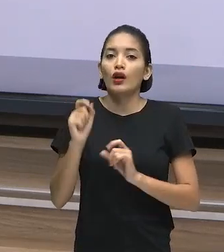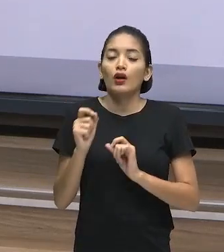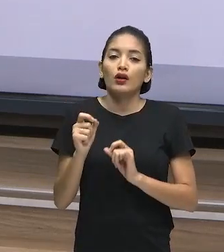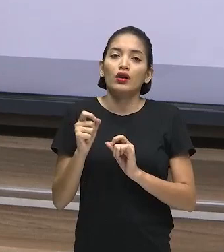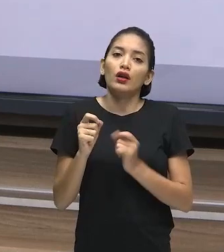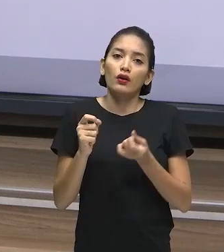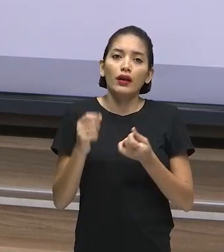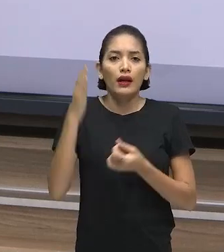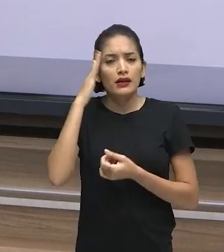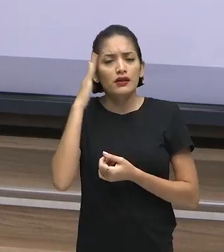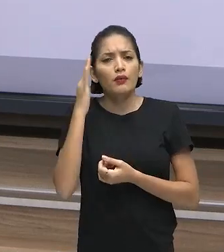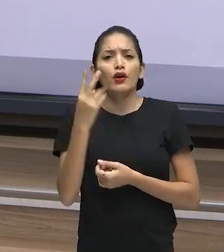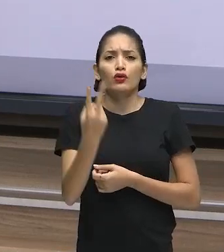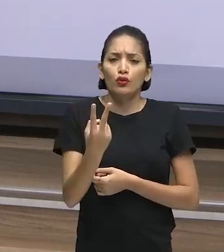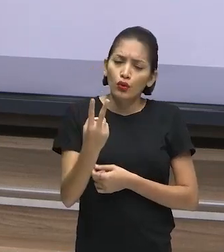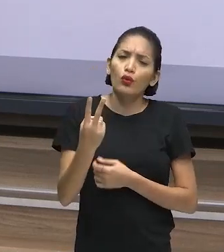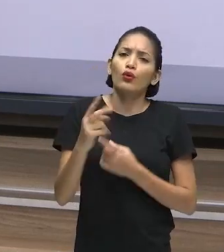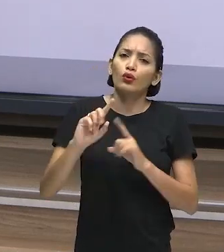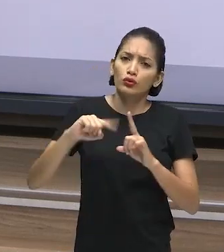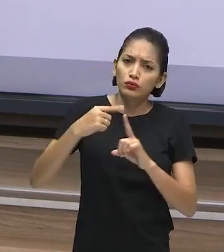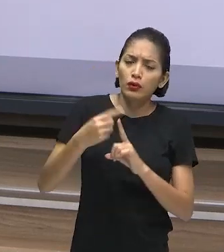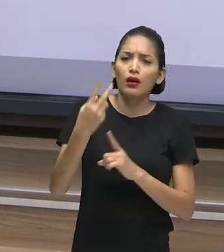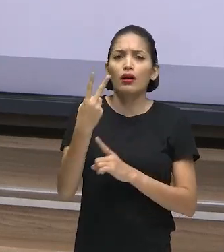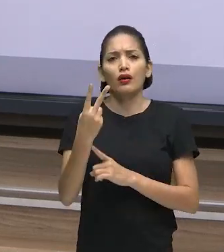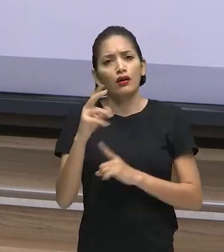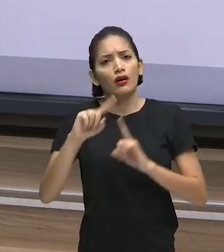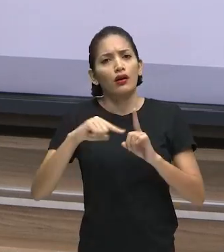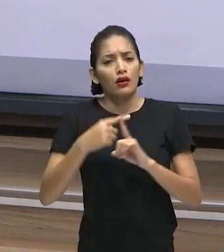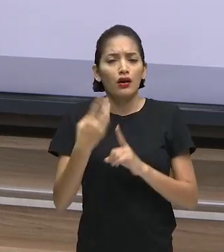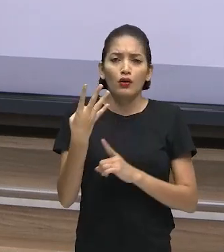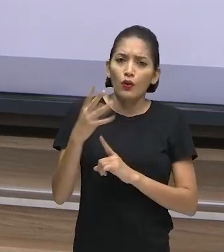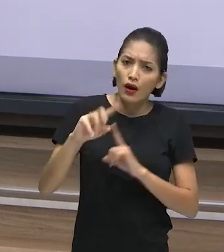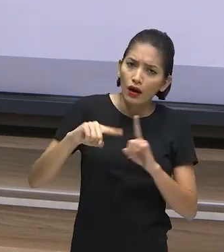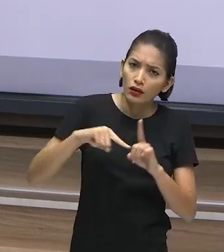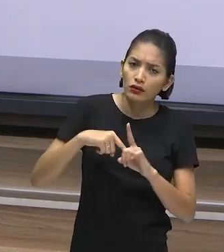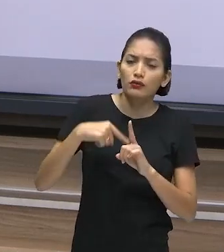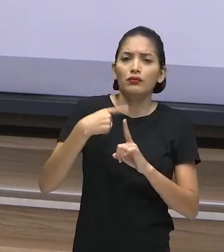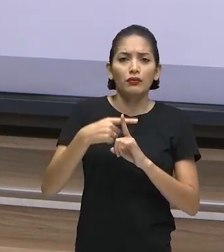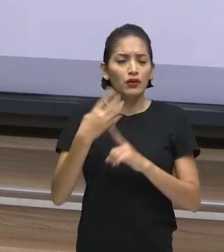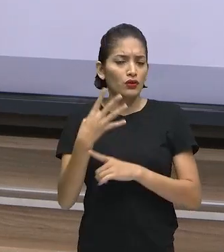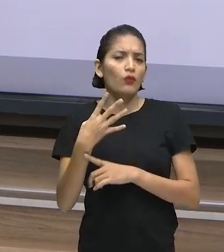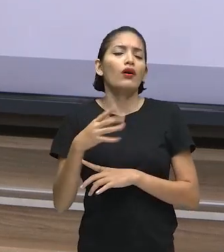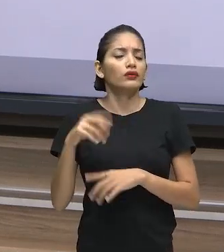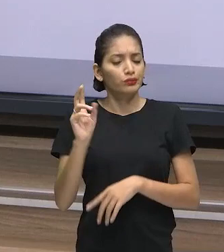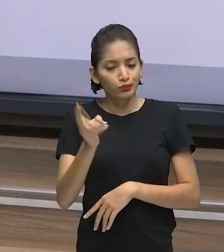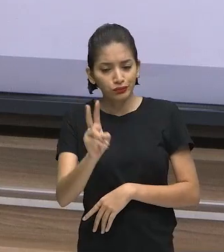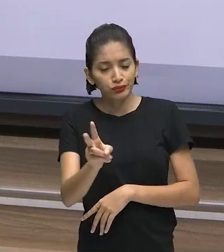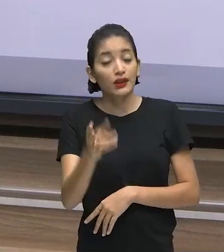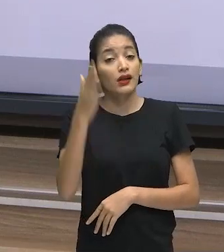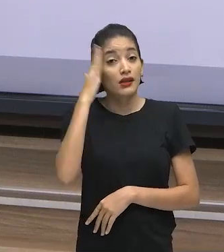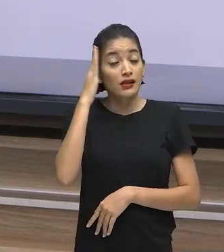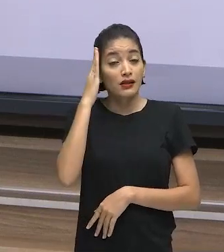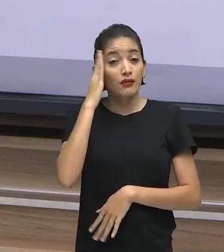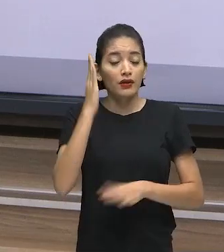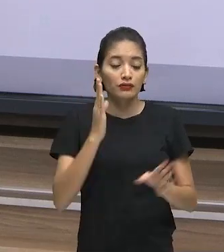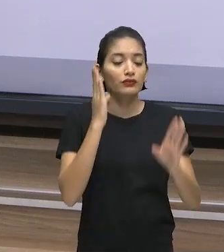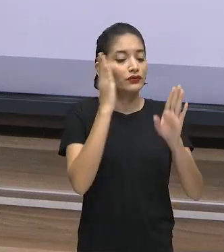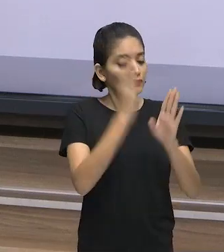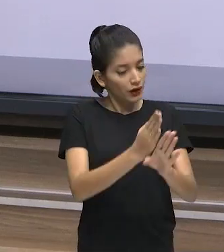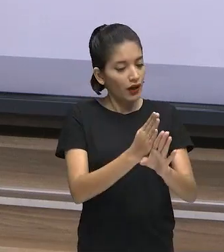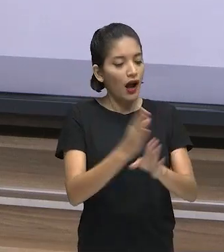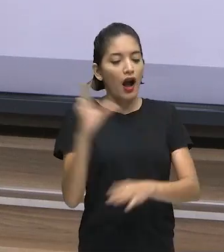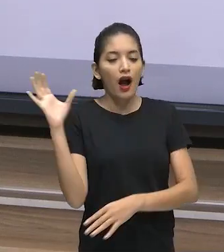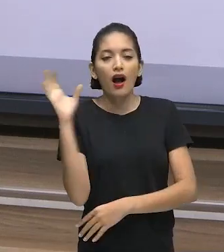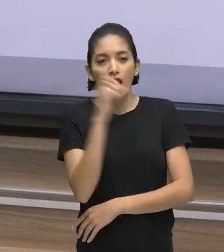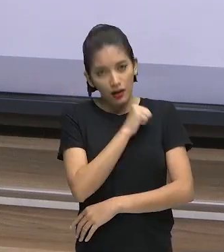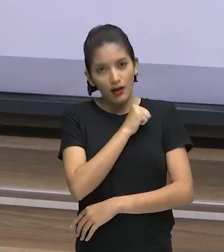contar de 2 em 2, de 3 em 3, de 4 em 4 e assim por diante, e a gente consegue identificar de